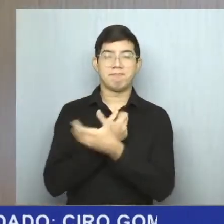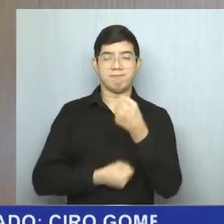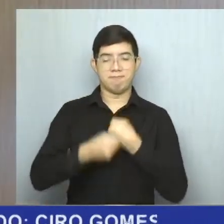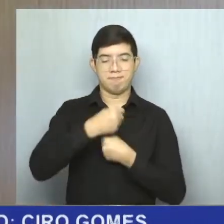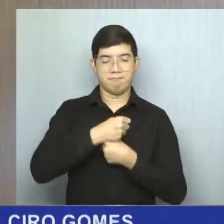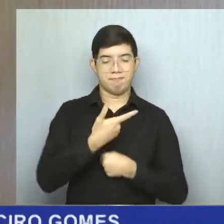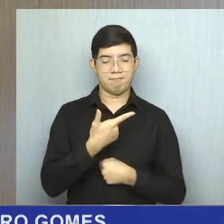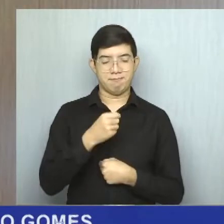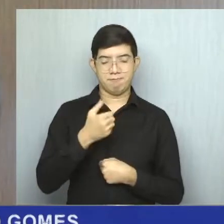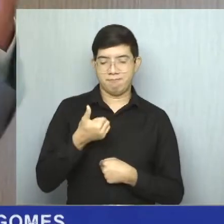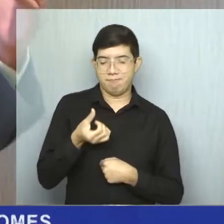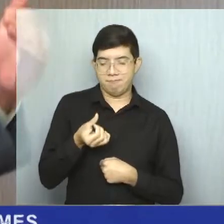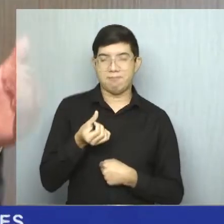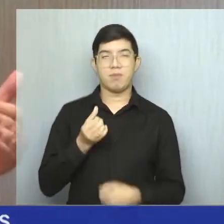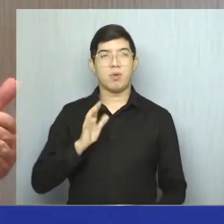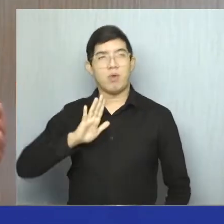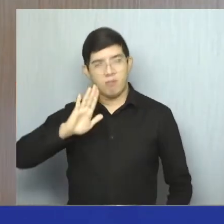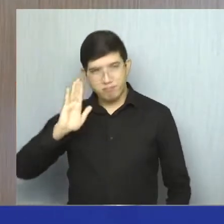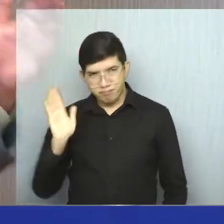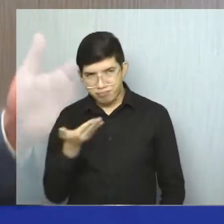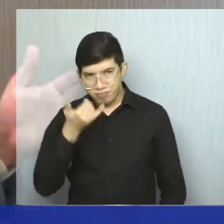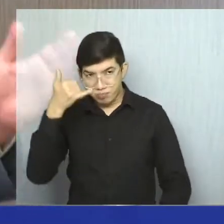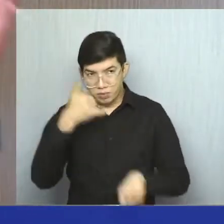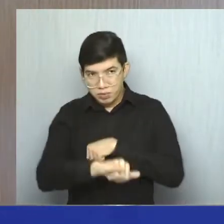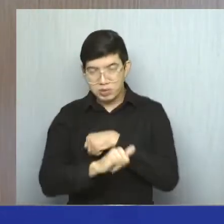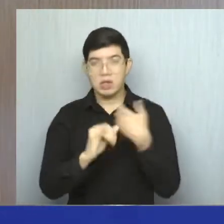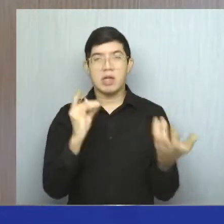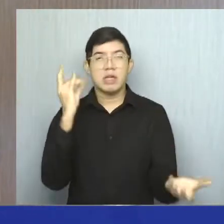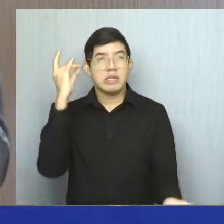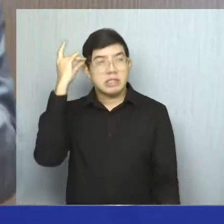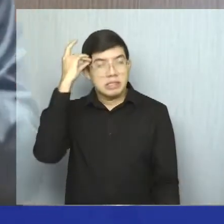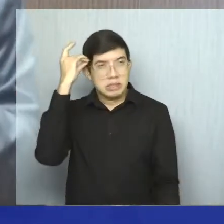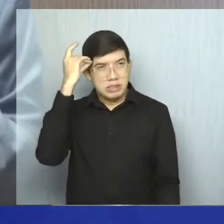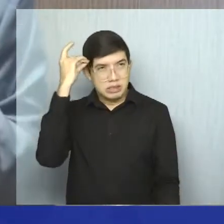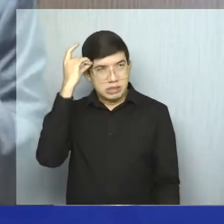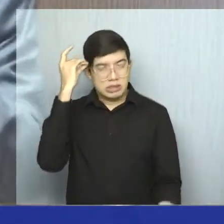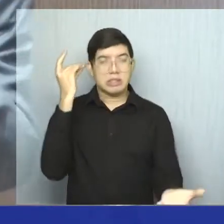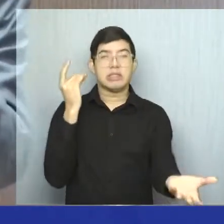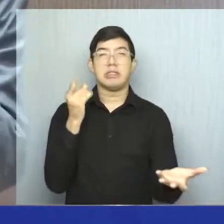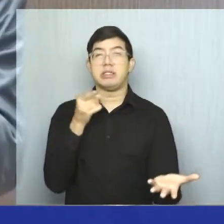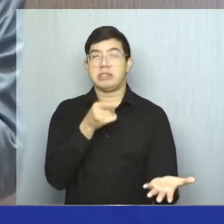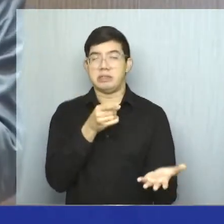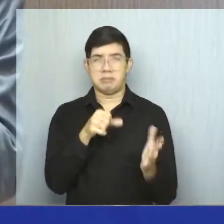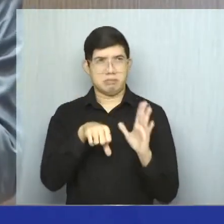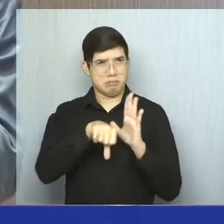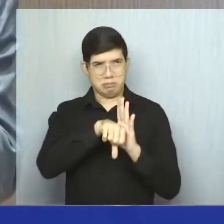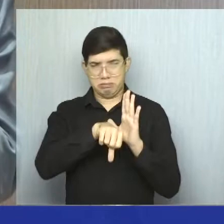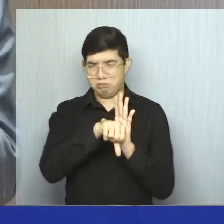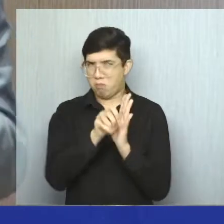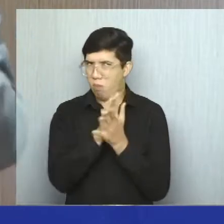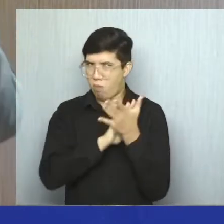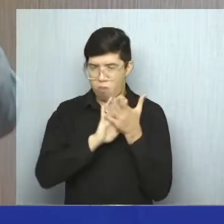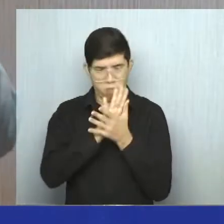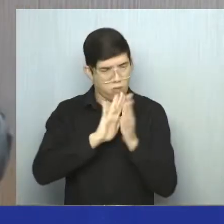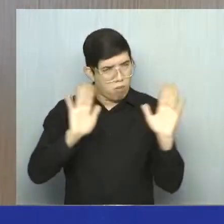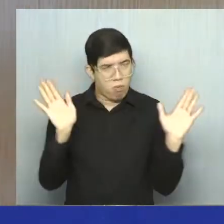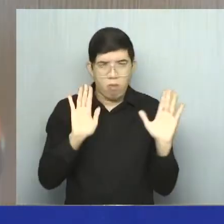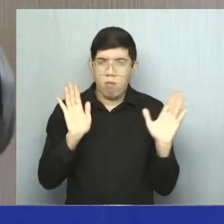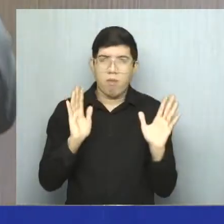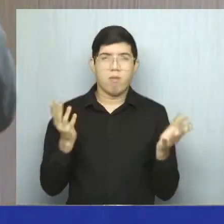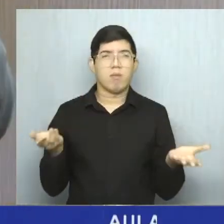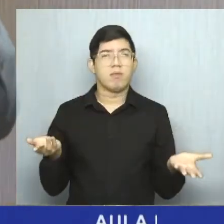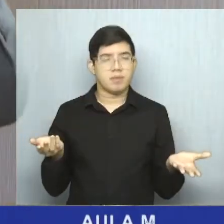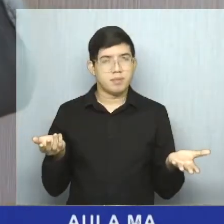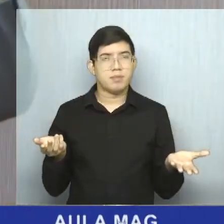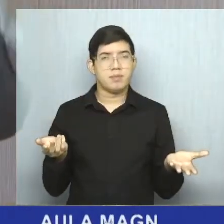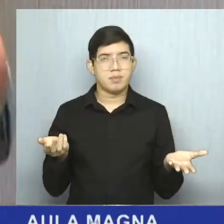golpe de Estado, porque se caçou uma presidente trágica, porém que não cometera, na minha opinião, crime de responsabilidade, este terá sido o